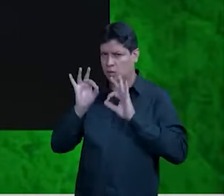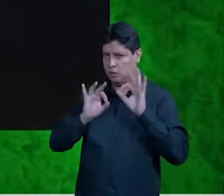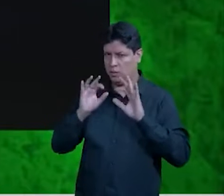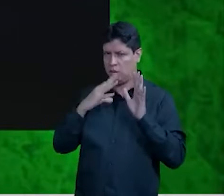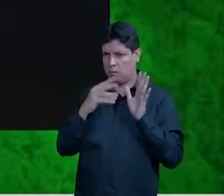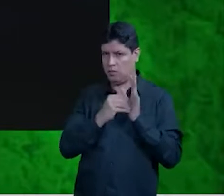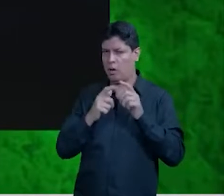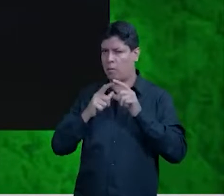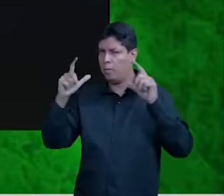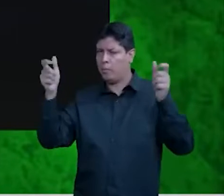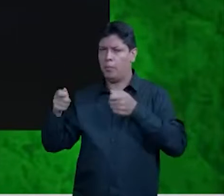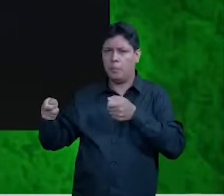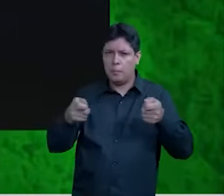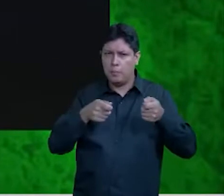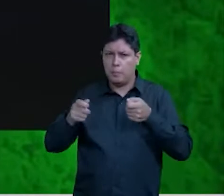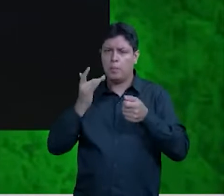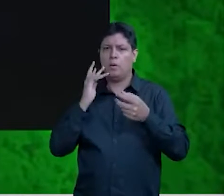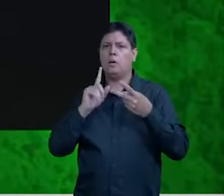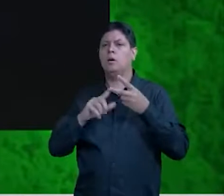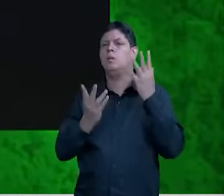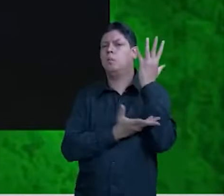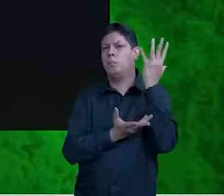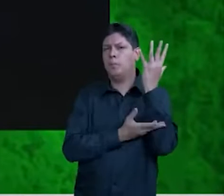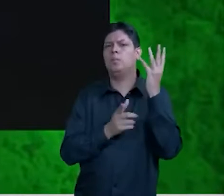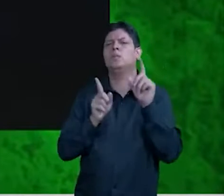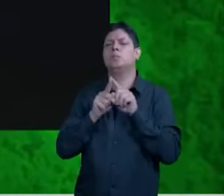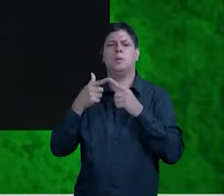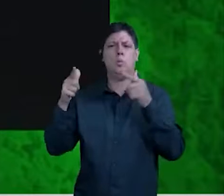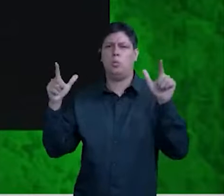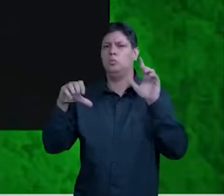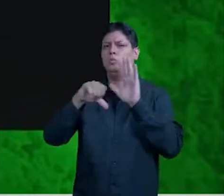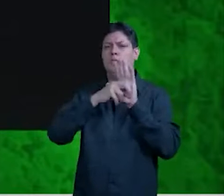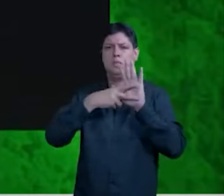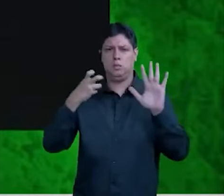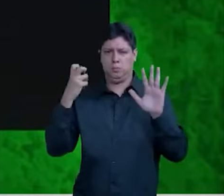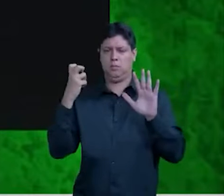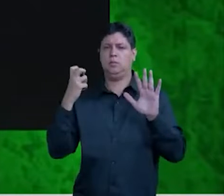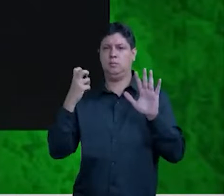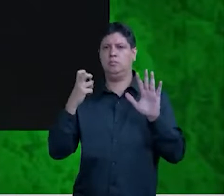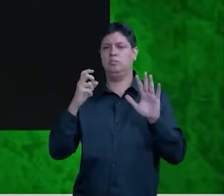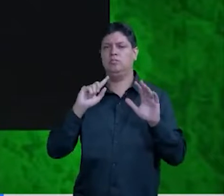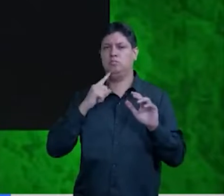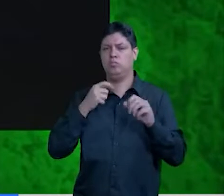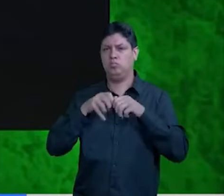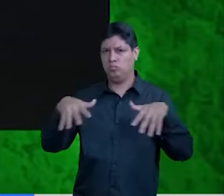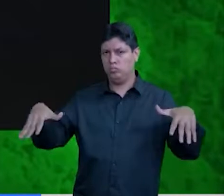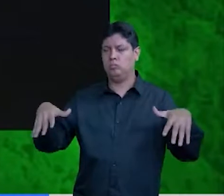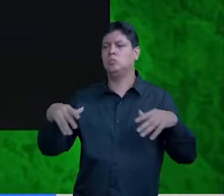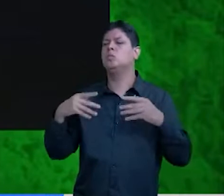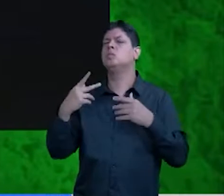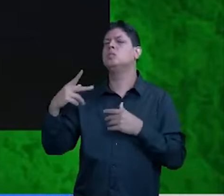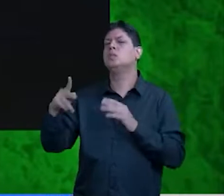o desmatamento e crimes ambientais. Qual o seu projeto para combater o narcotráfico nessa ampla área de fronteira e qual